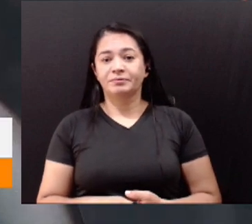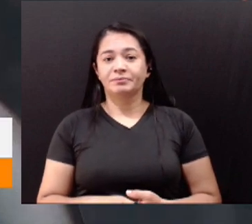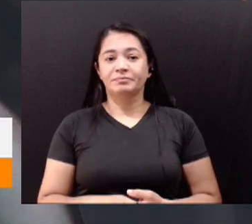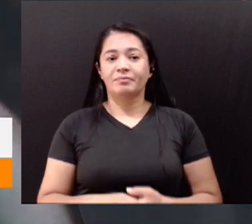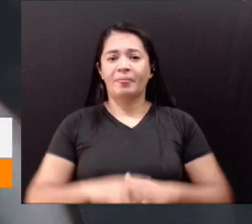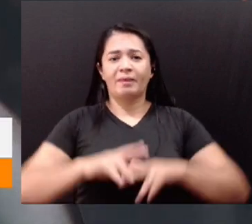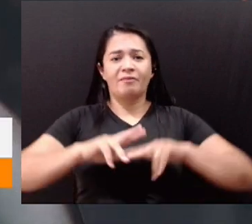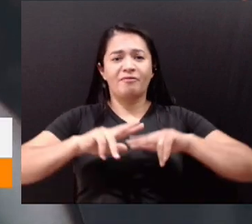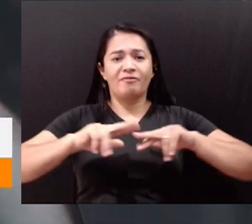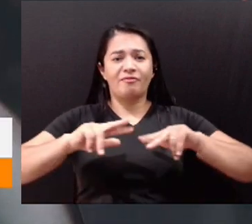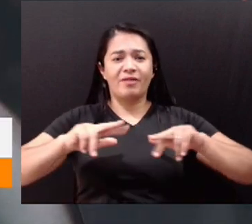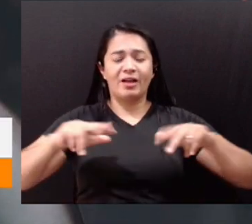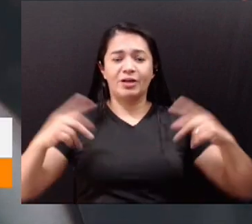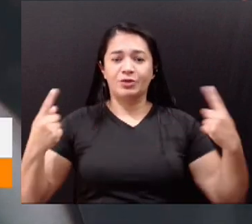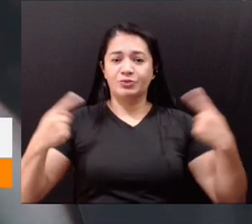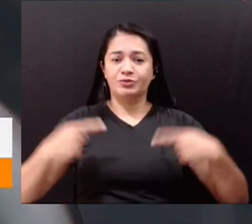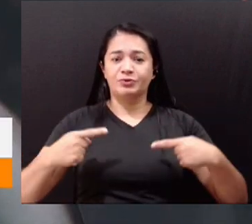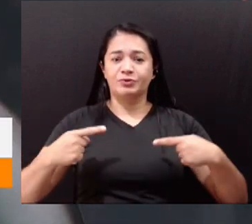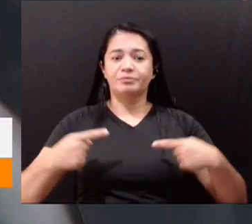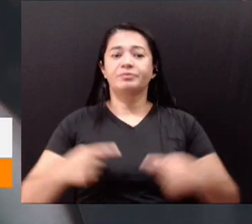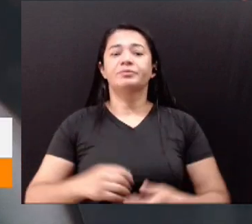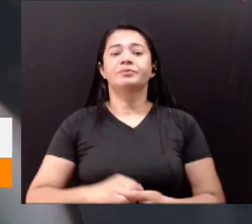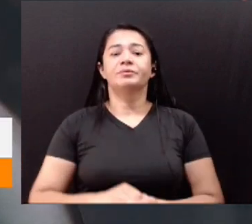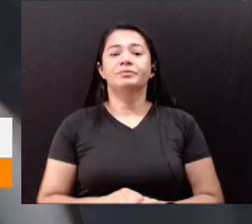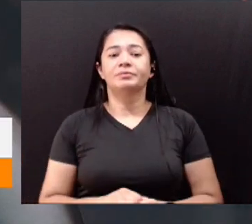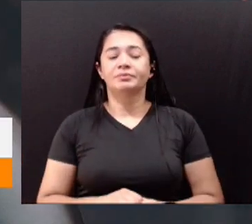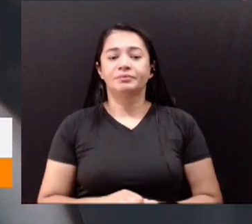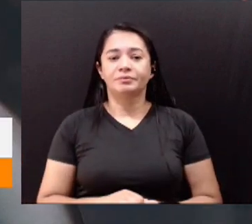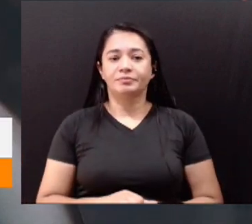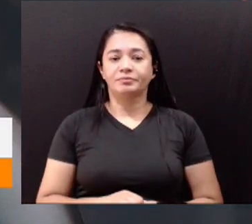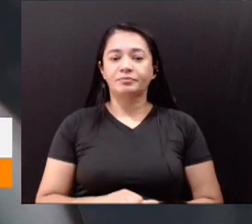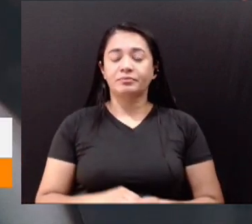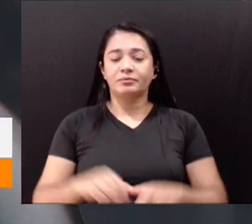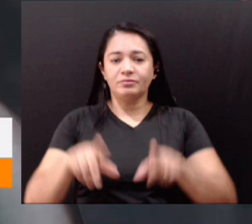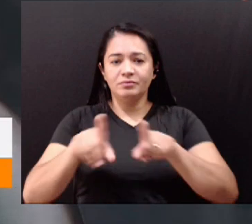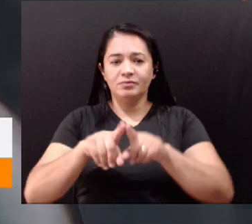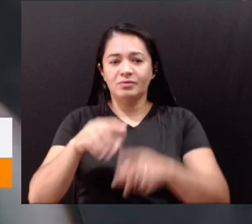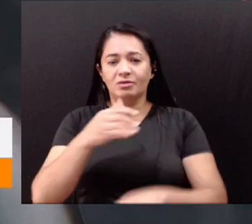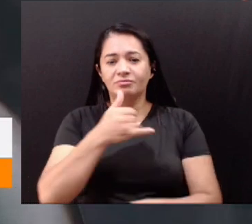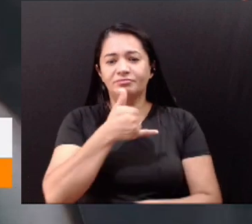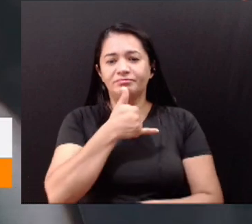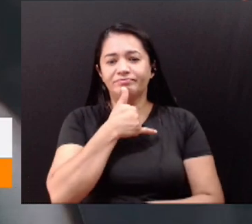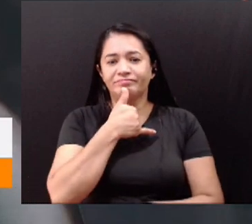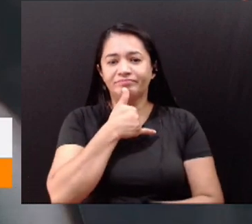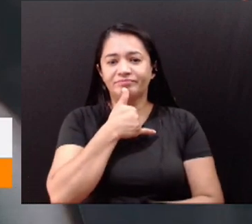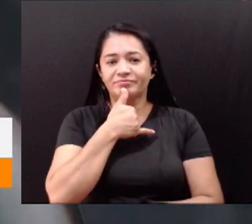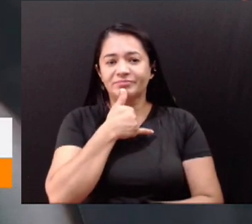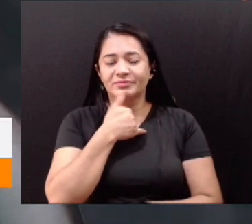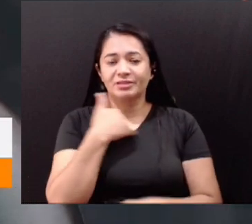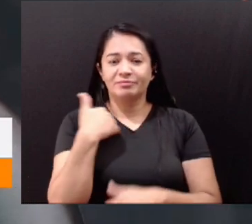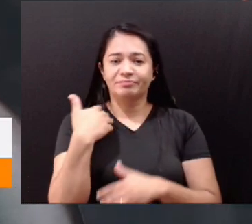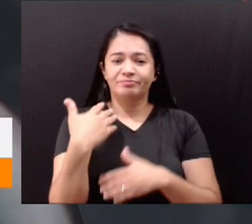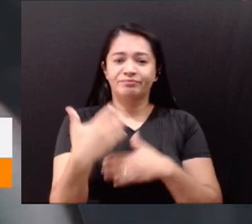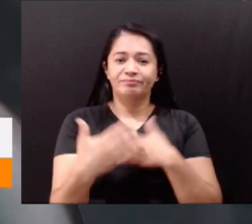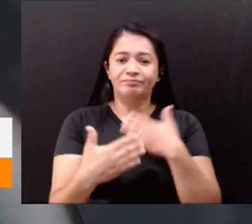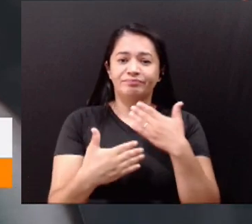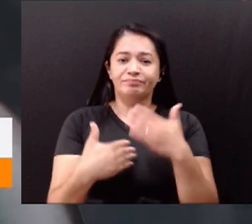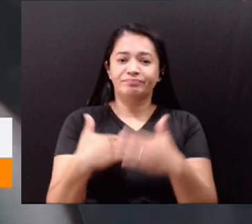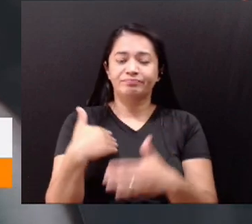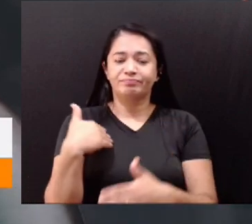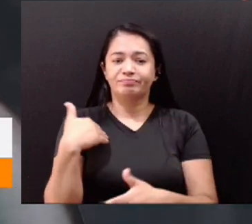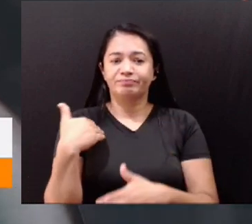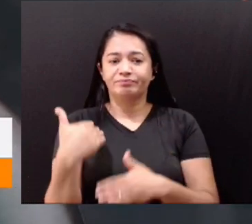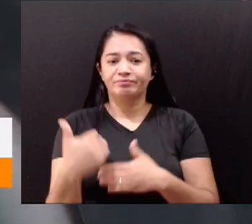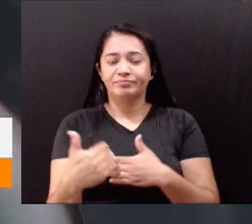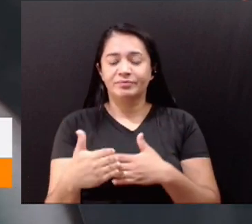desafios importantes esses. Aquela tristeza que vai ficando mais, intensa,